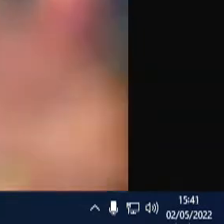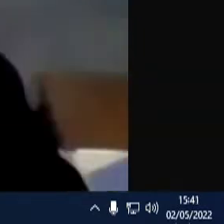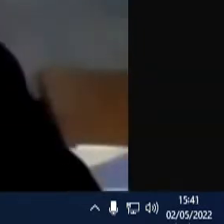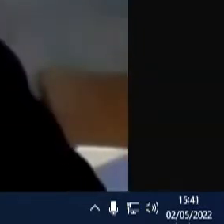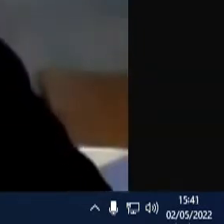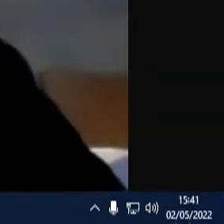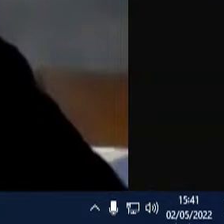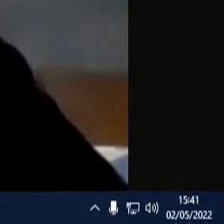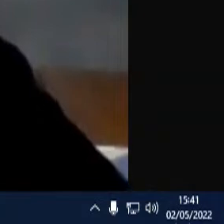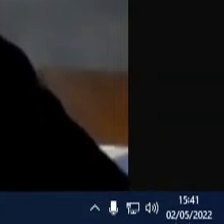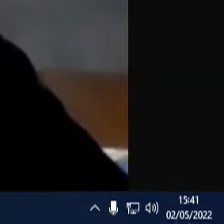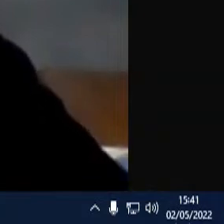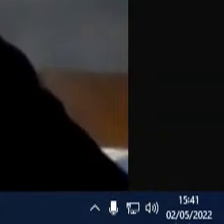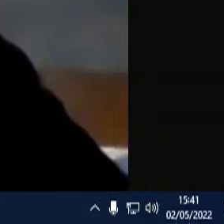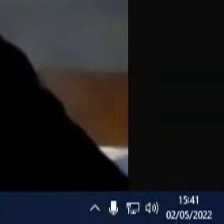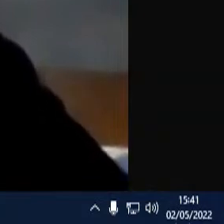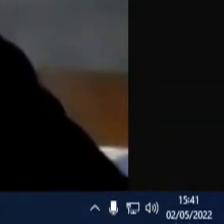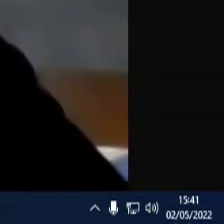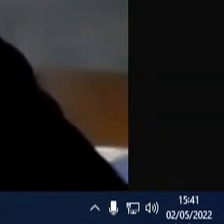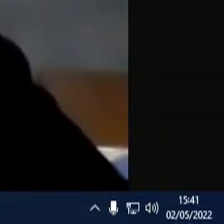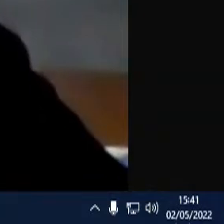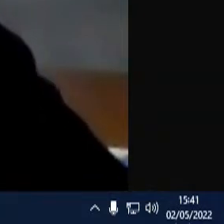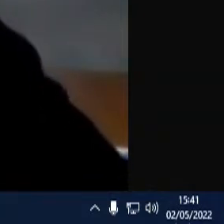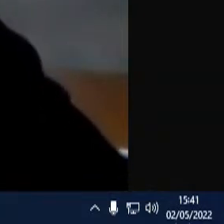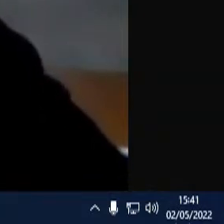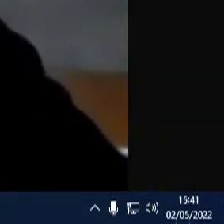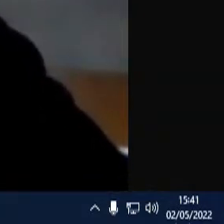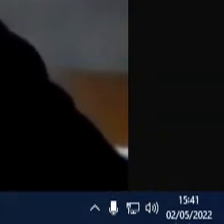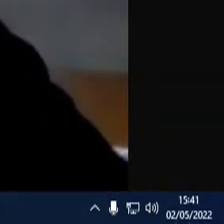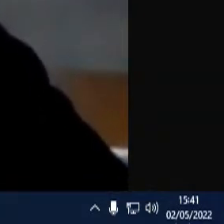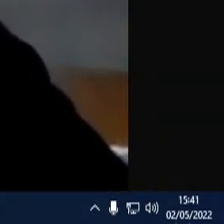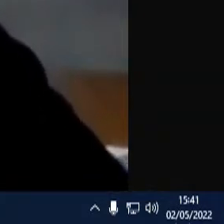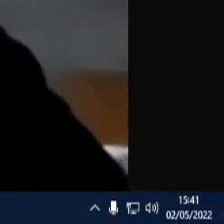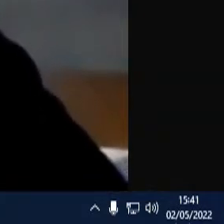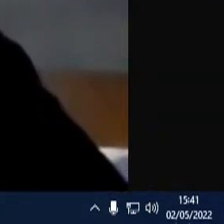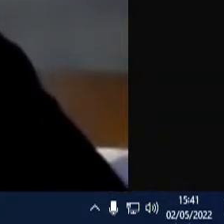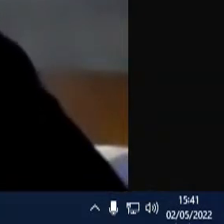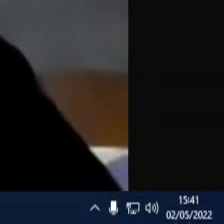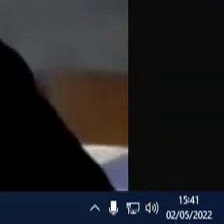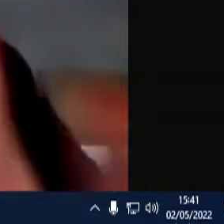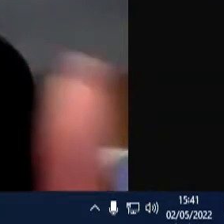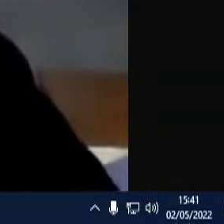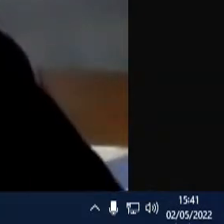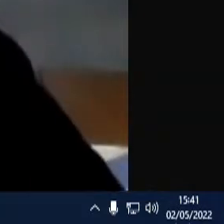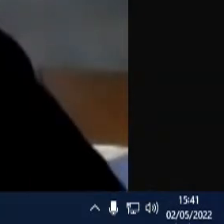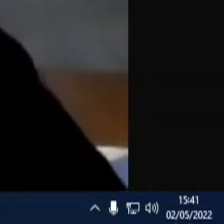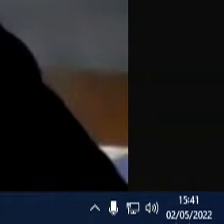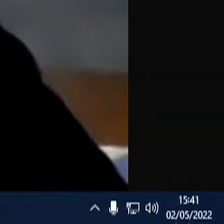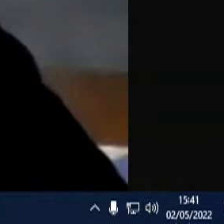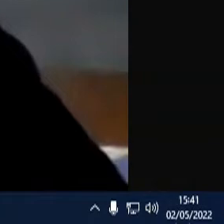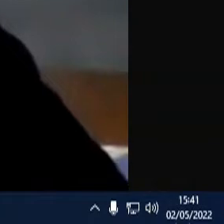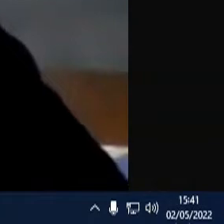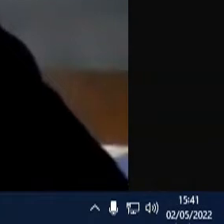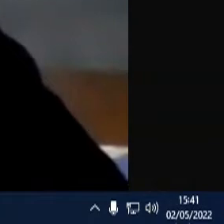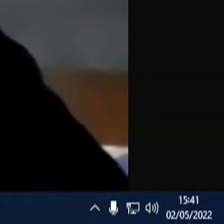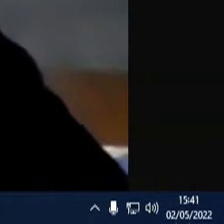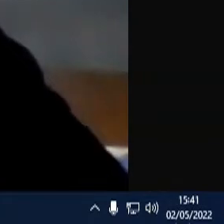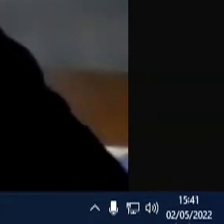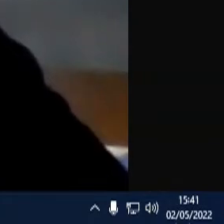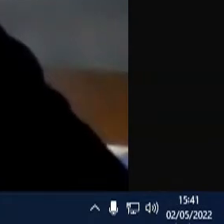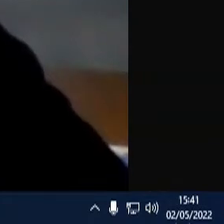mantém por futuras e futuras gerações. Então, é essa preocupação que a equipe está tendo de fazer um projeto de requalificação da área